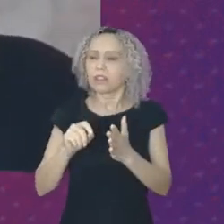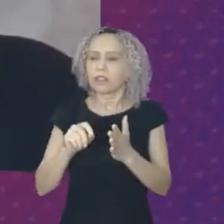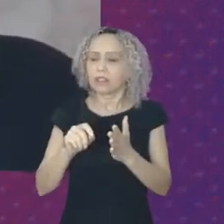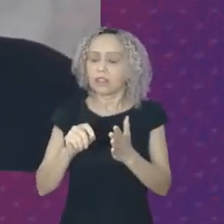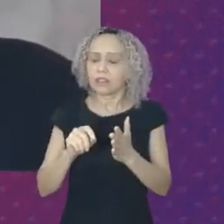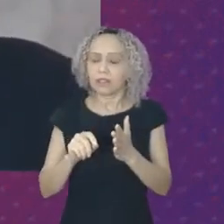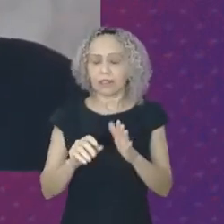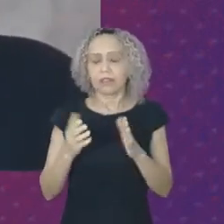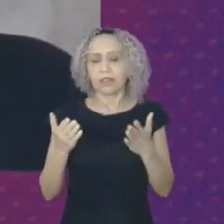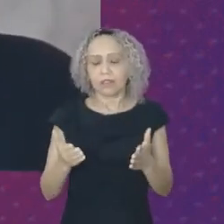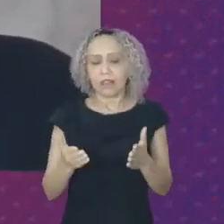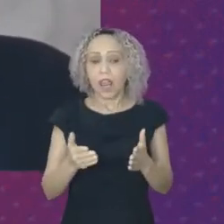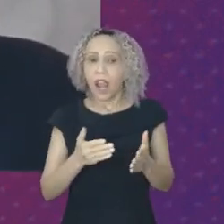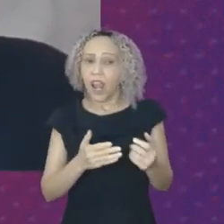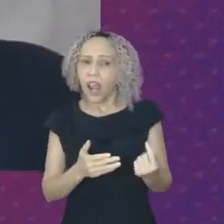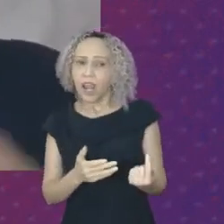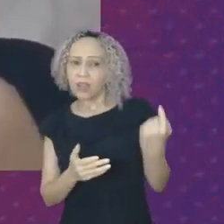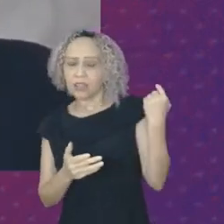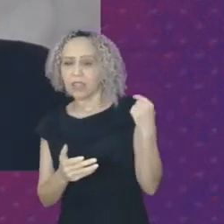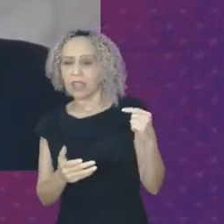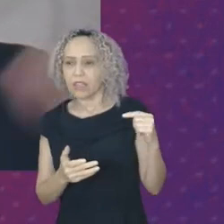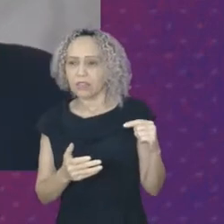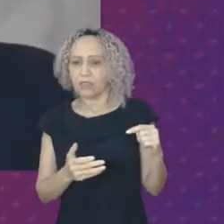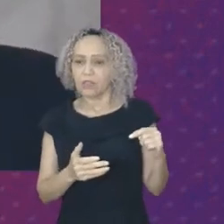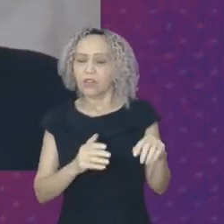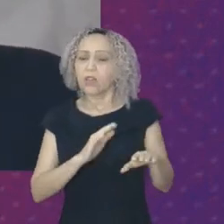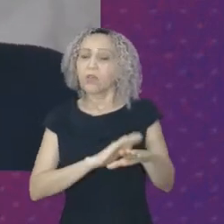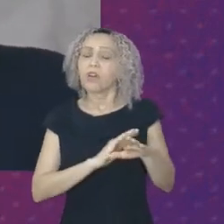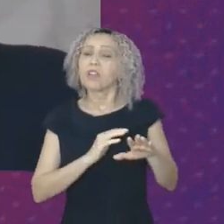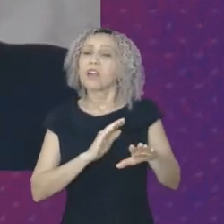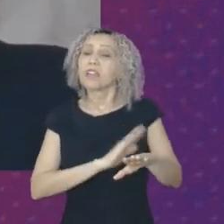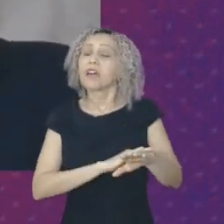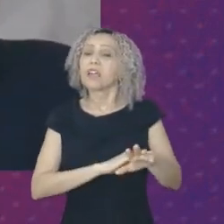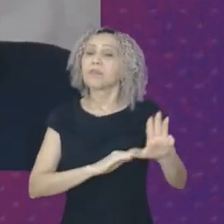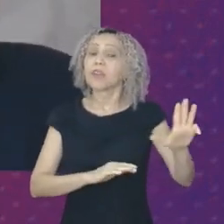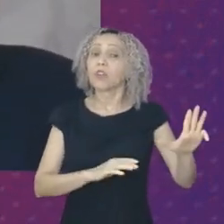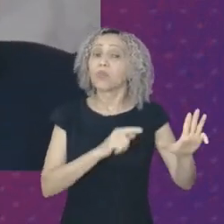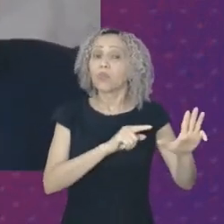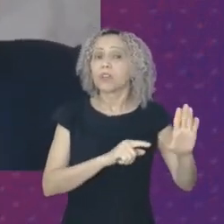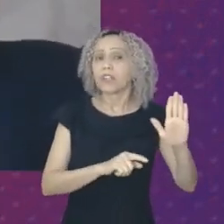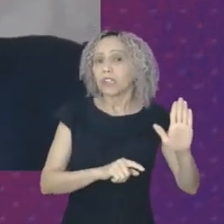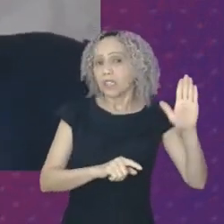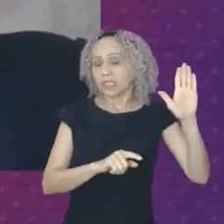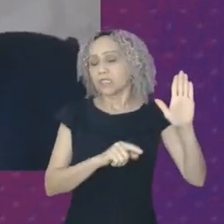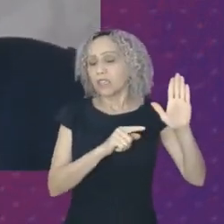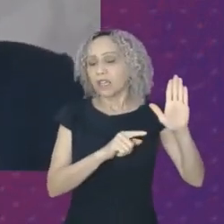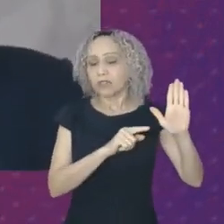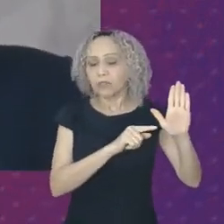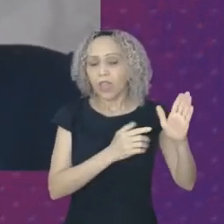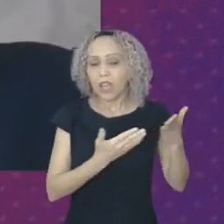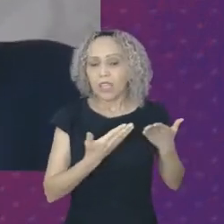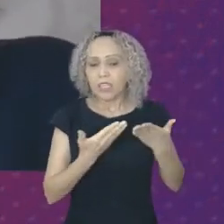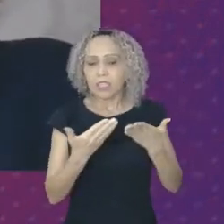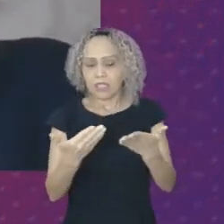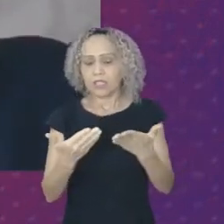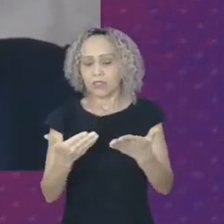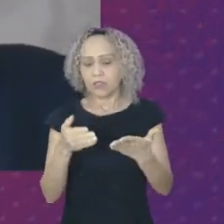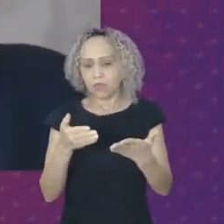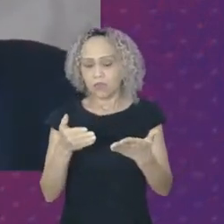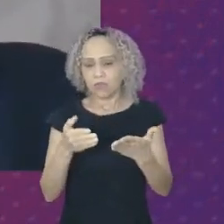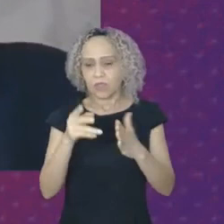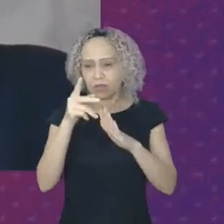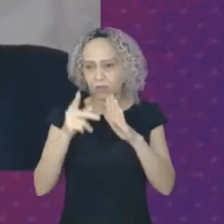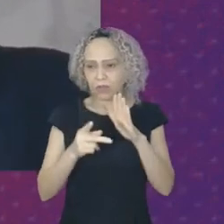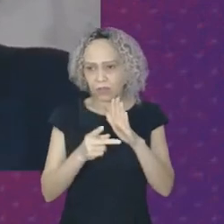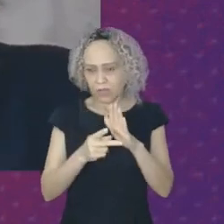então candidato Luiz Inácio Lula da Silva reivindicava a ratificação dessa convenção pelo Brasil. Então, essa foi uma